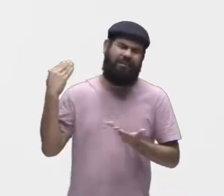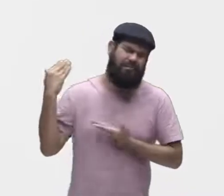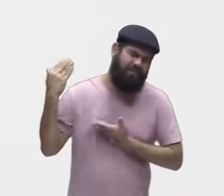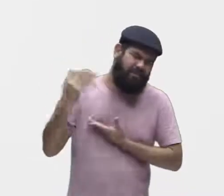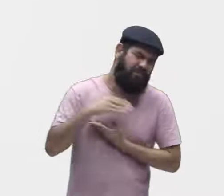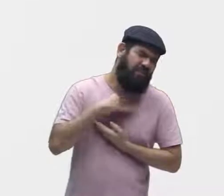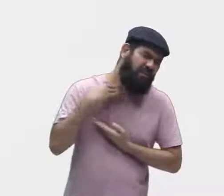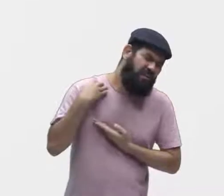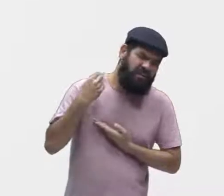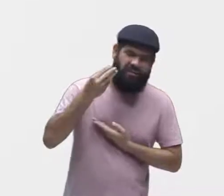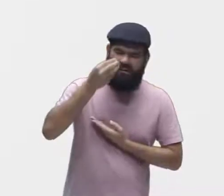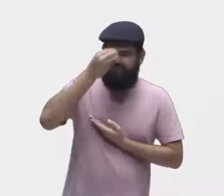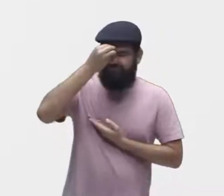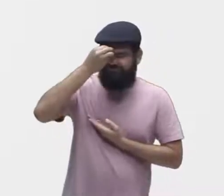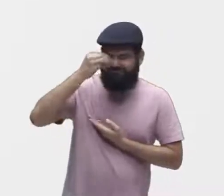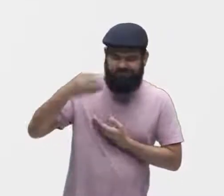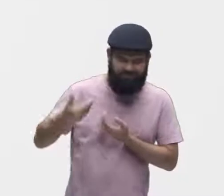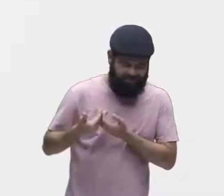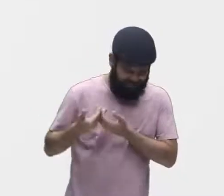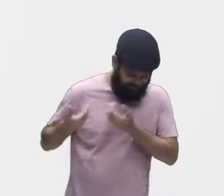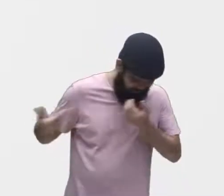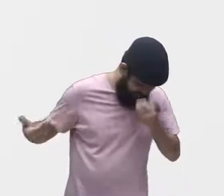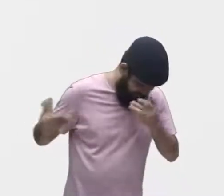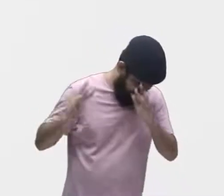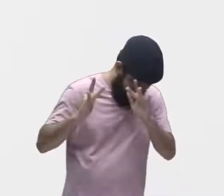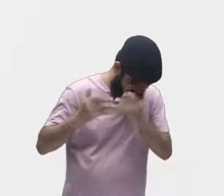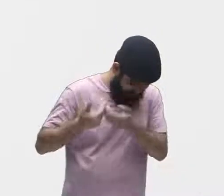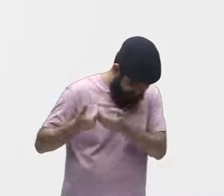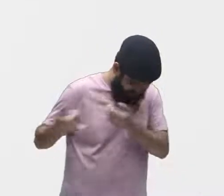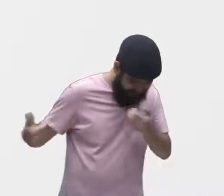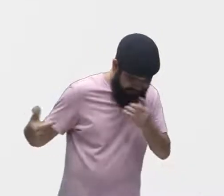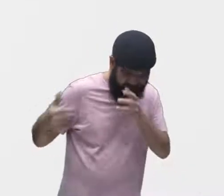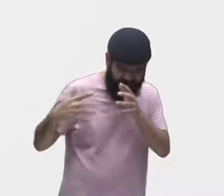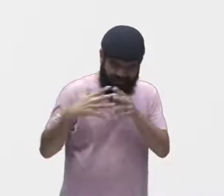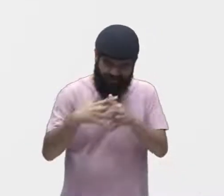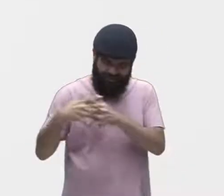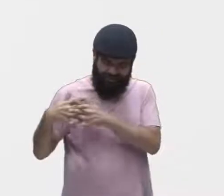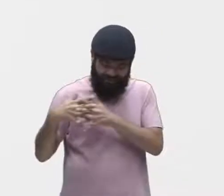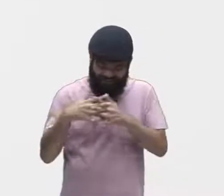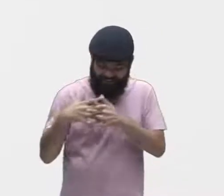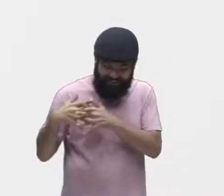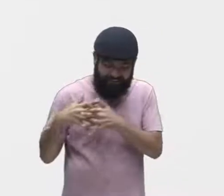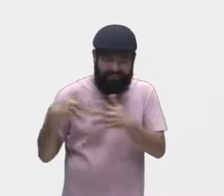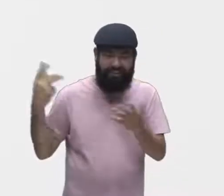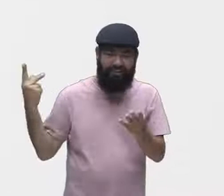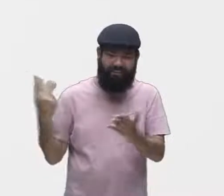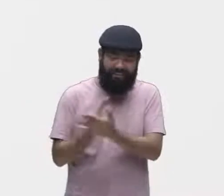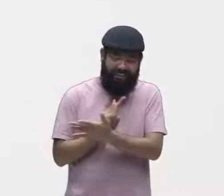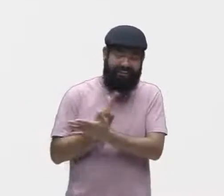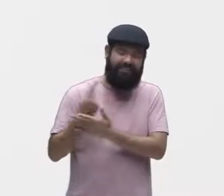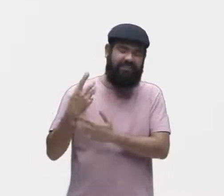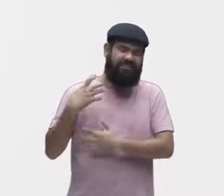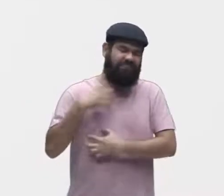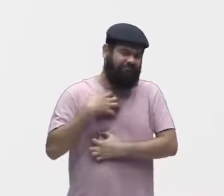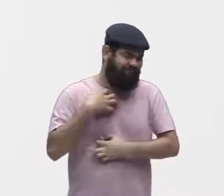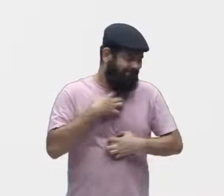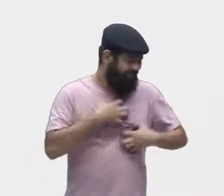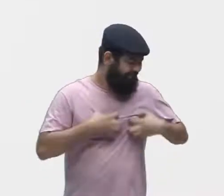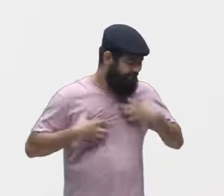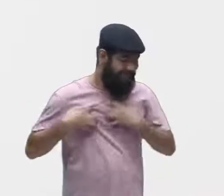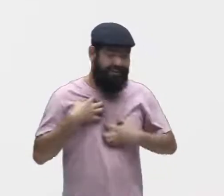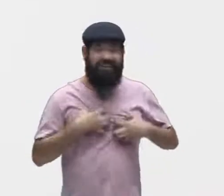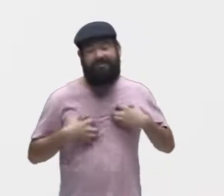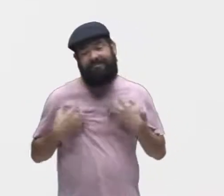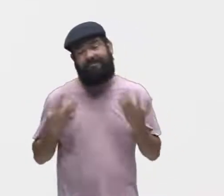com alguém, ou teve um conflito que isso deixou a gente frustrado, né? Então,